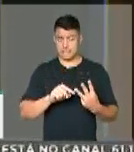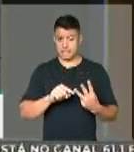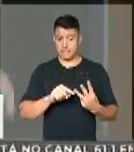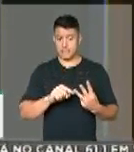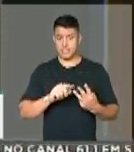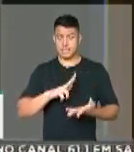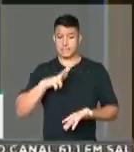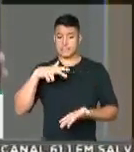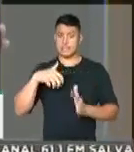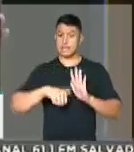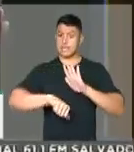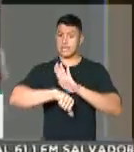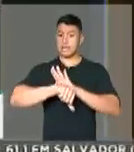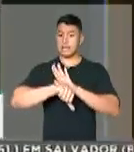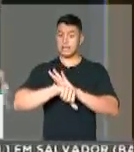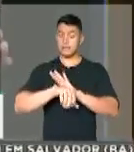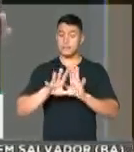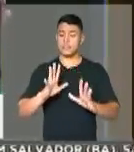respondem por